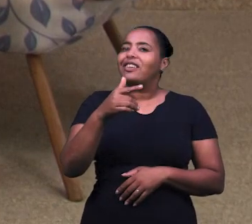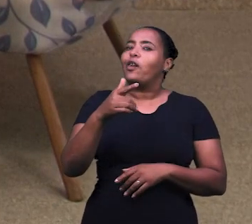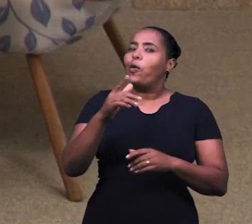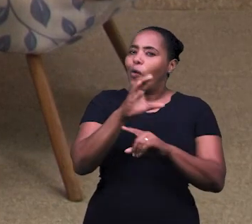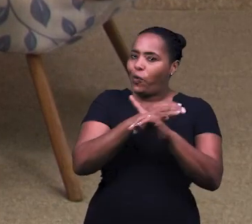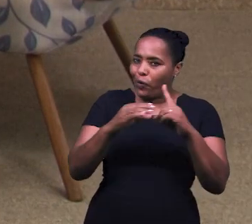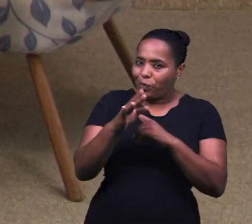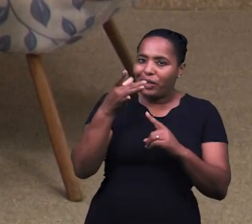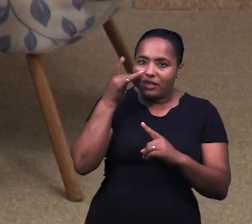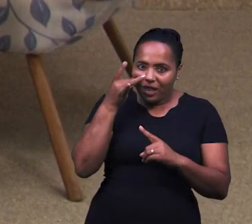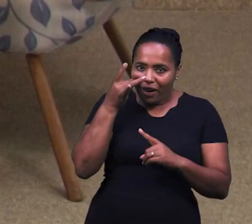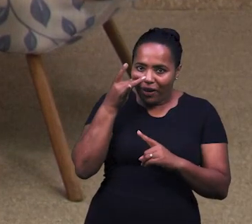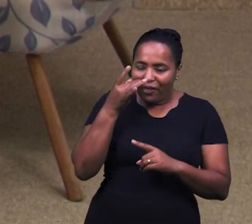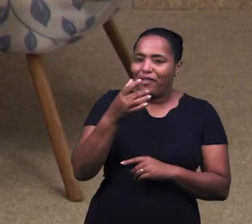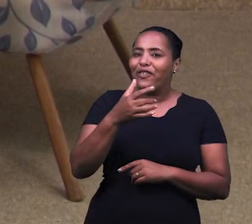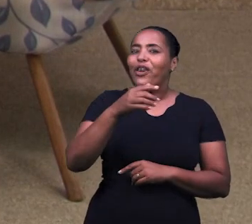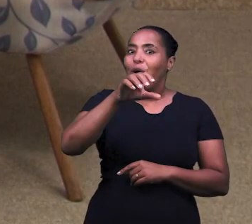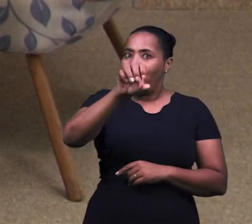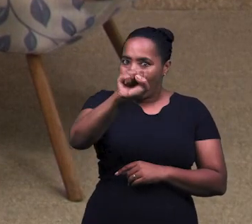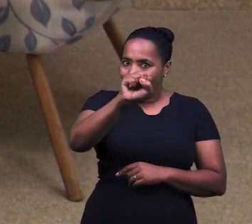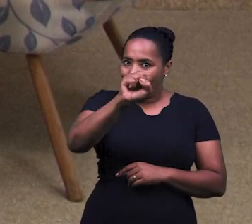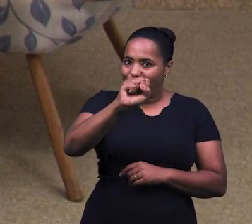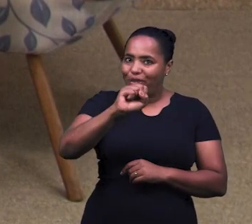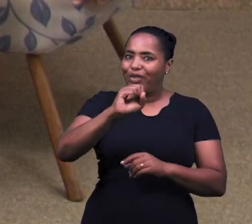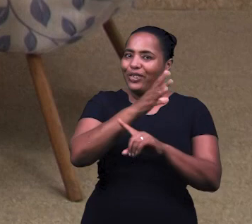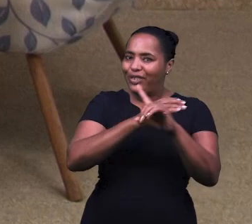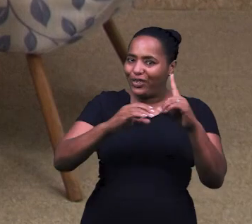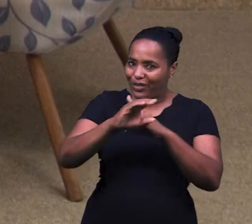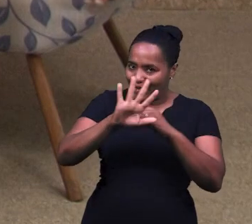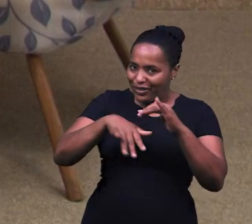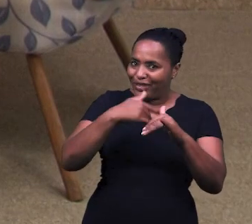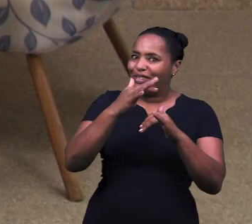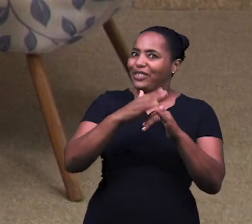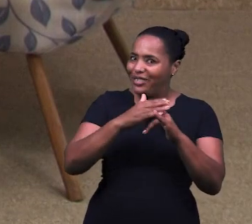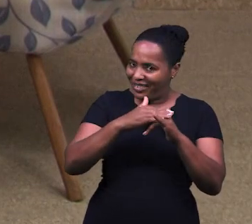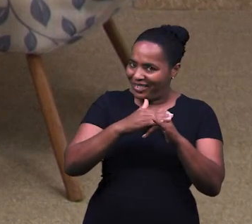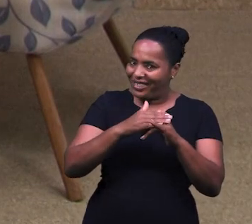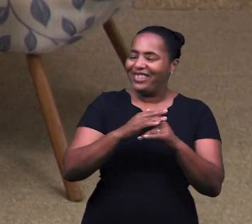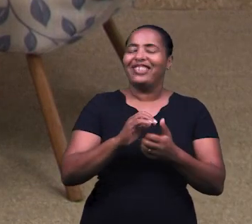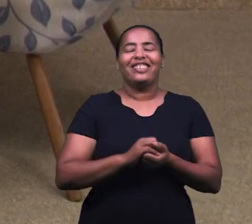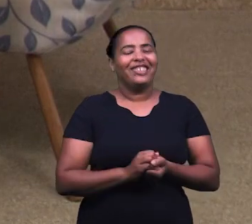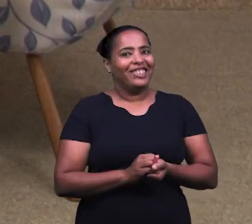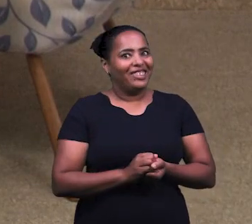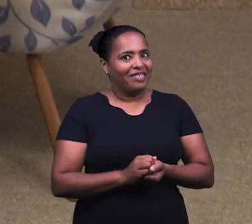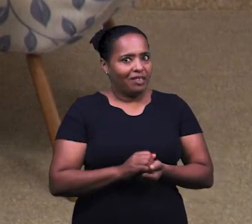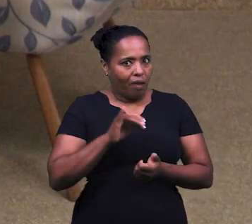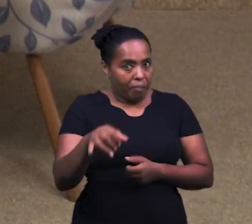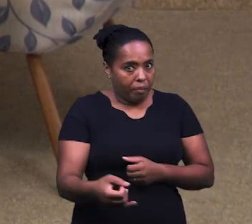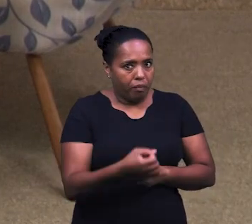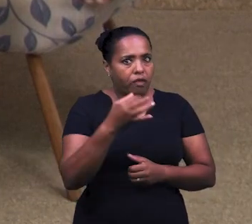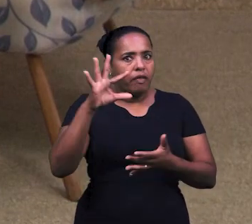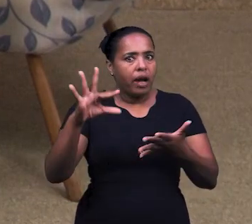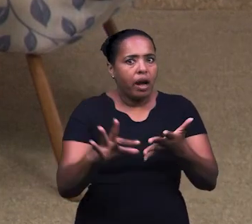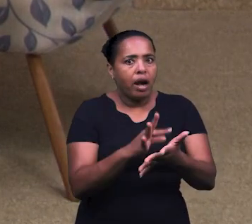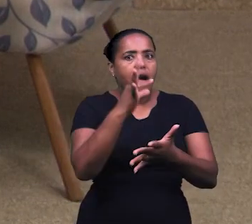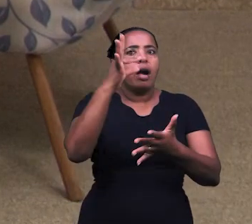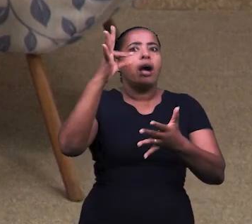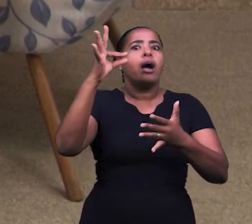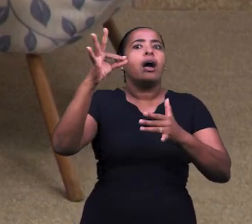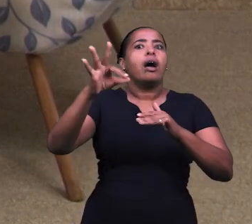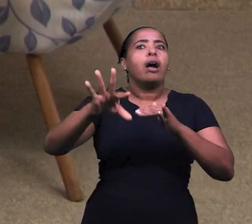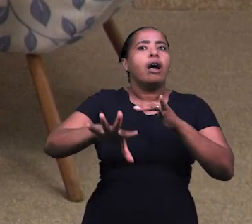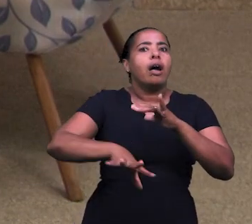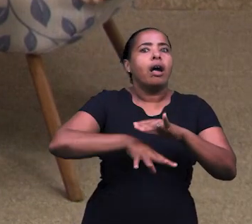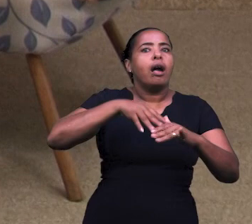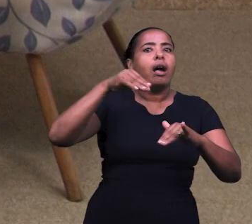pela plataforma do YouTube para aqueles que não têm condições de ir à igreja por algum motivo. Aproveite para que você se inscreva no canal do nosso programa,